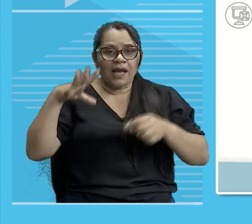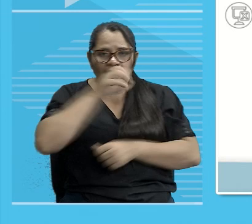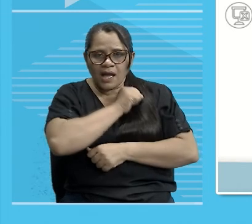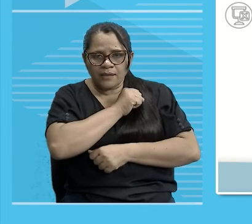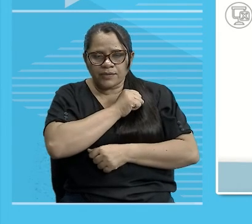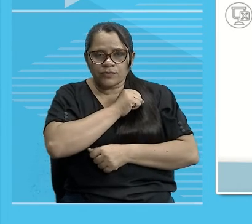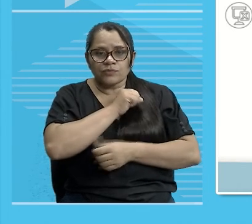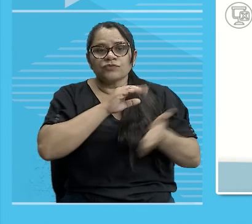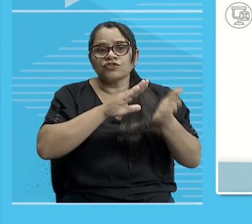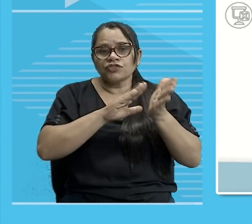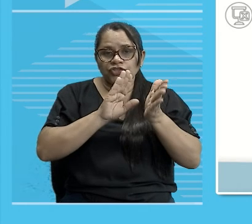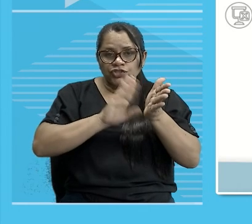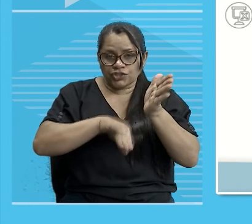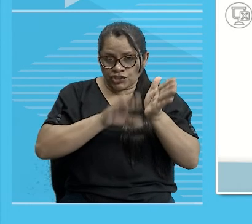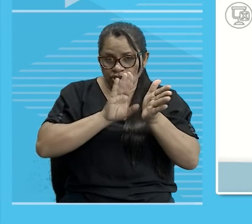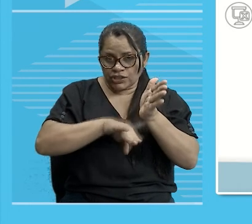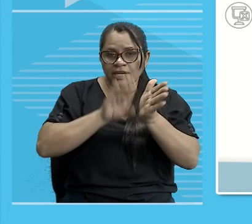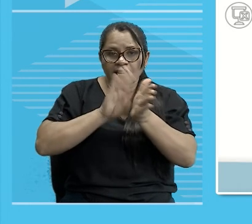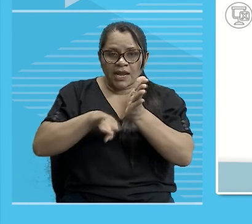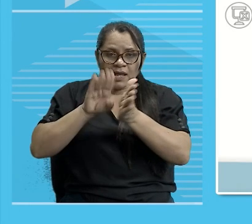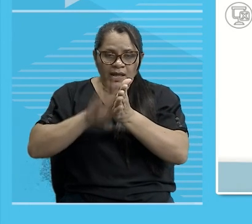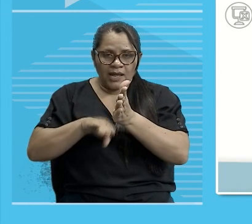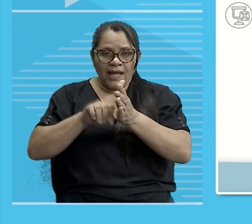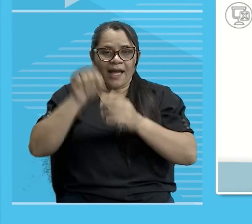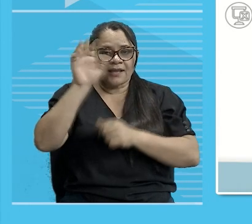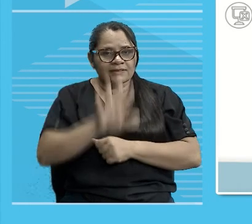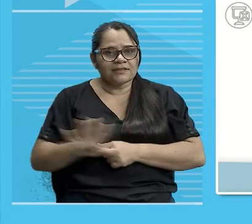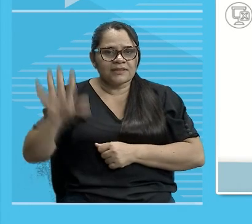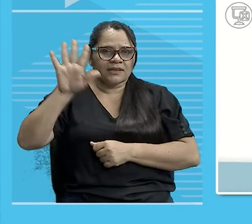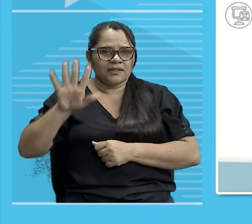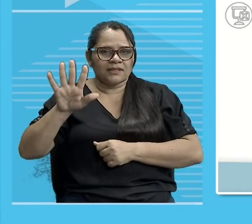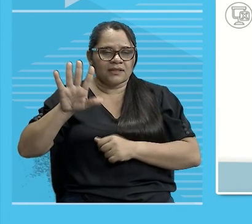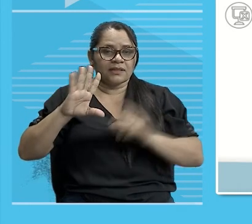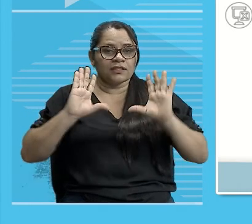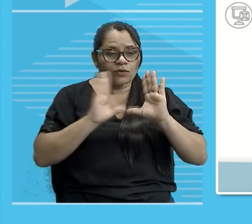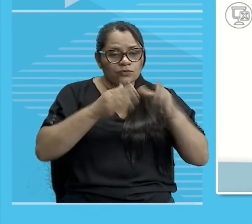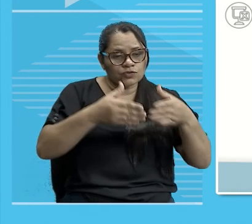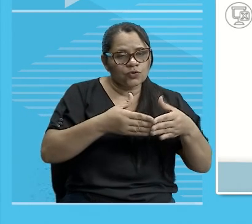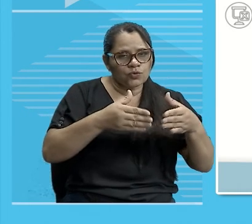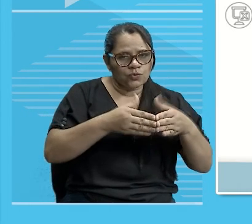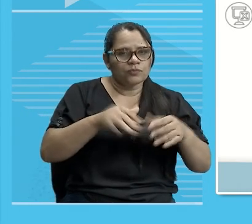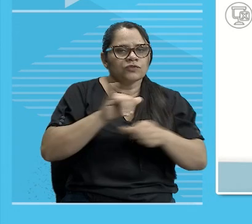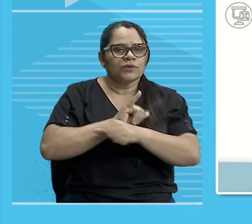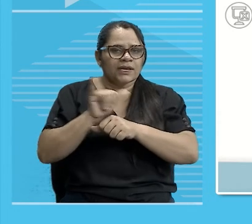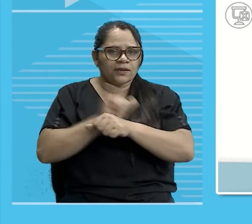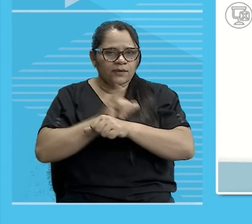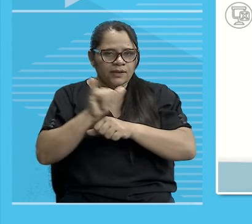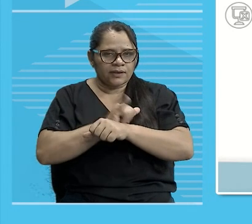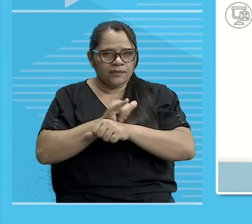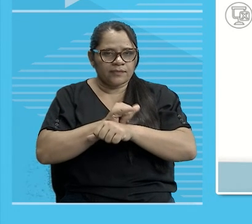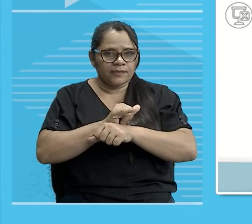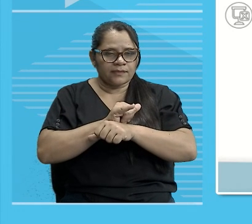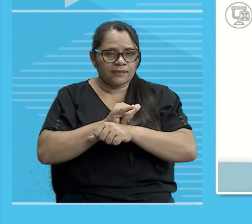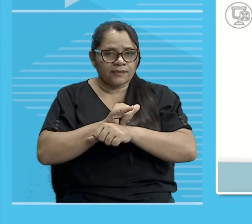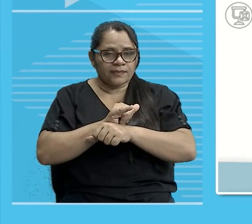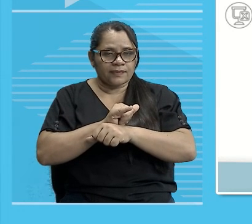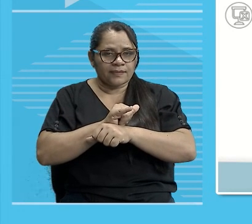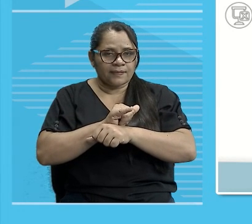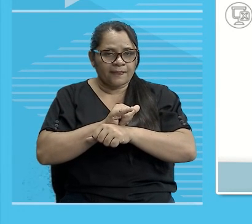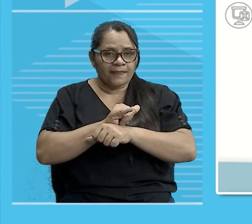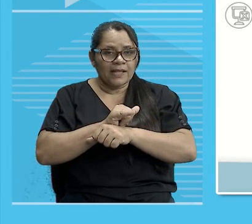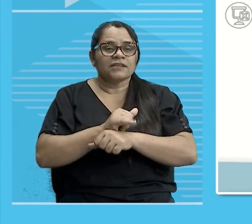numa câmera de cima tá as equipes dos canais do YouTube estão cada vez mais profissionais